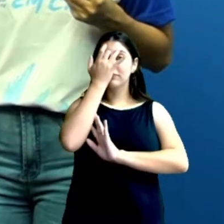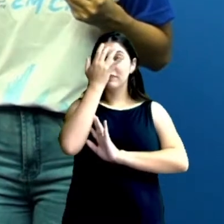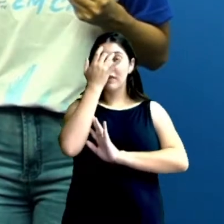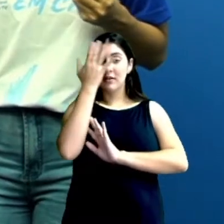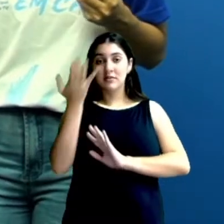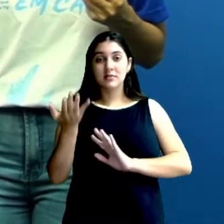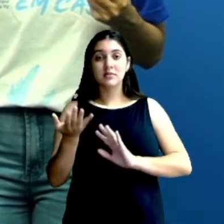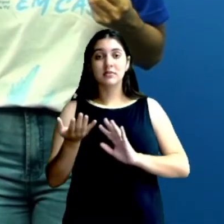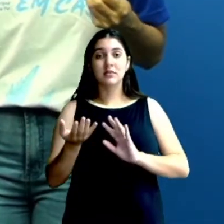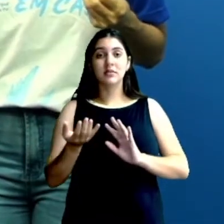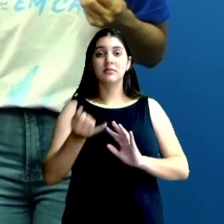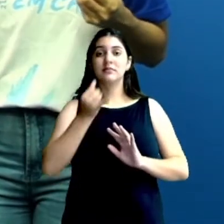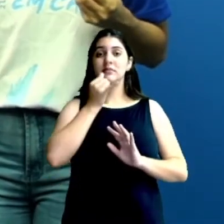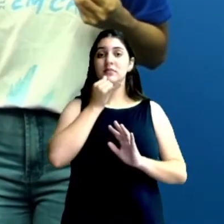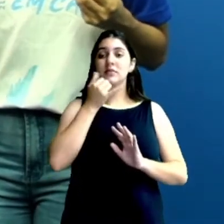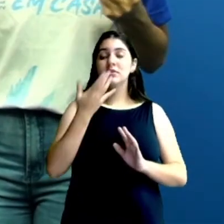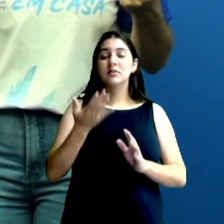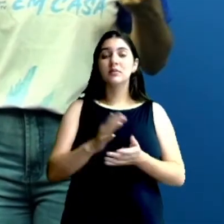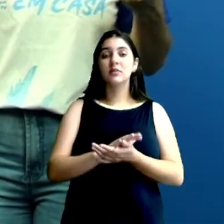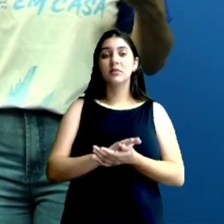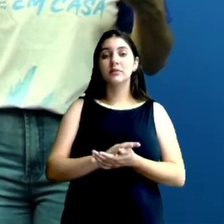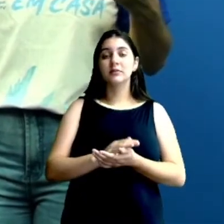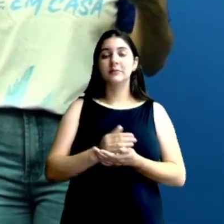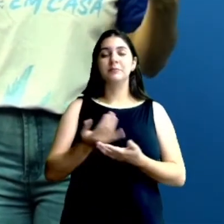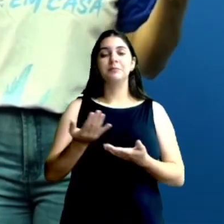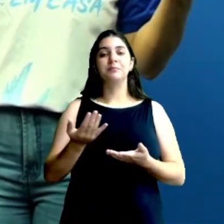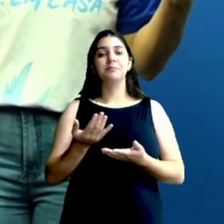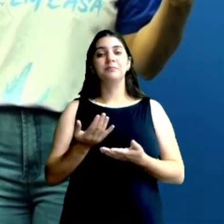para não levar